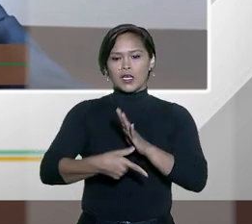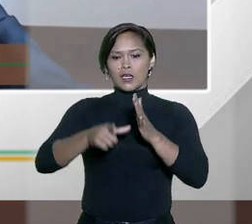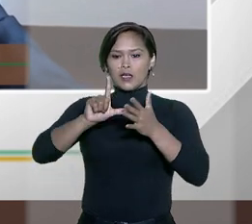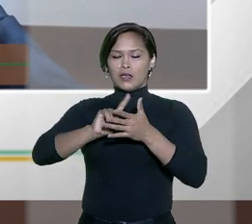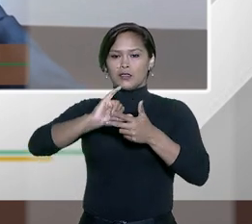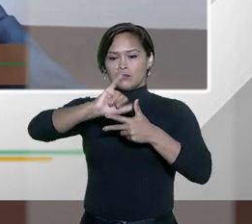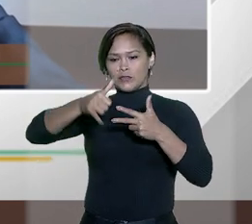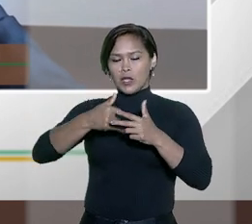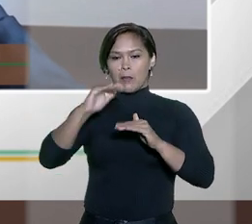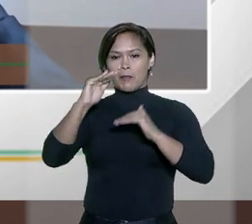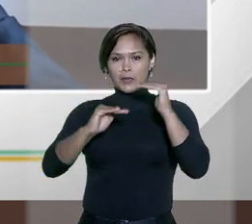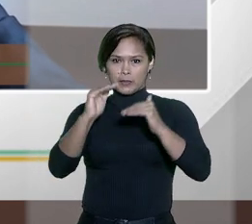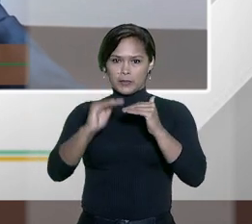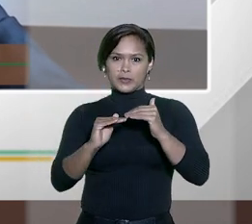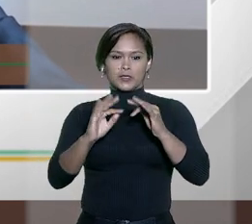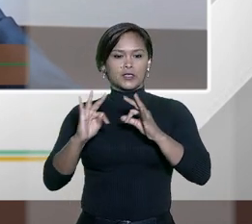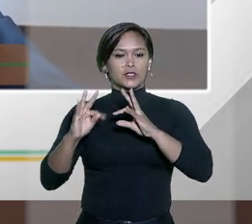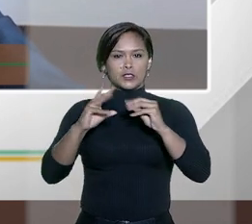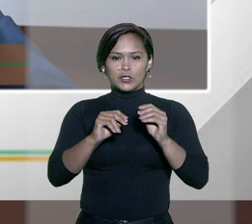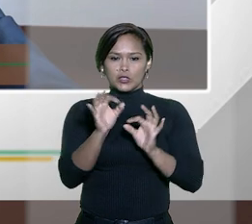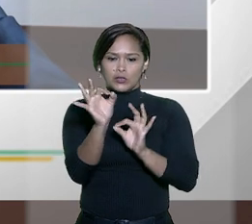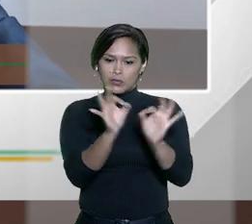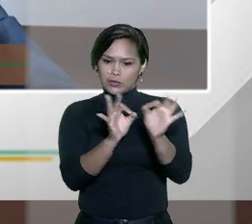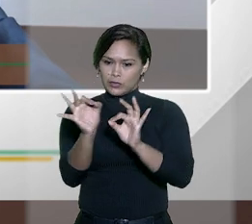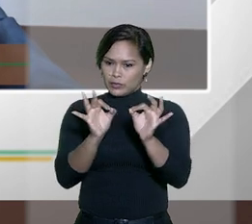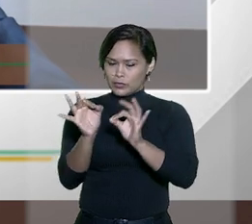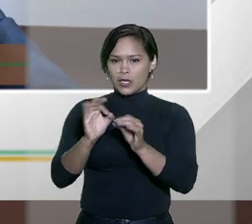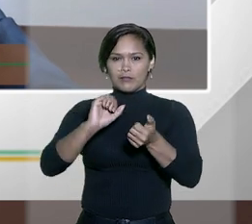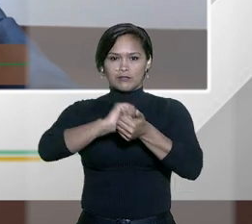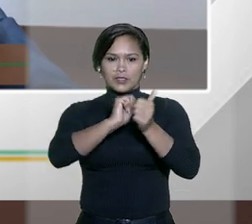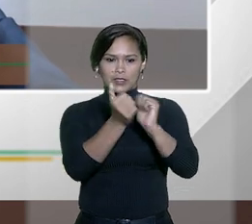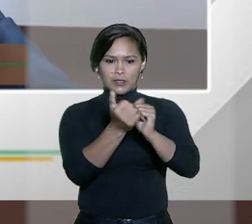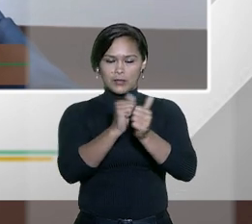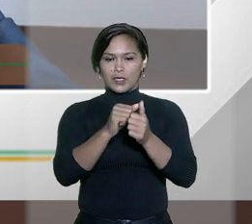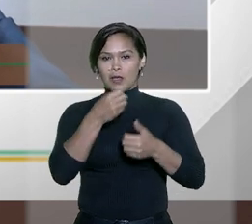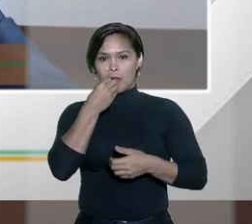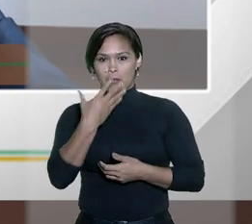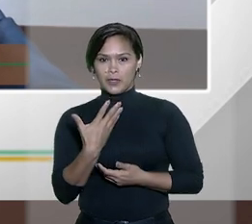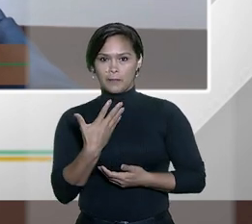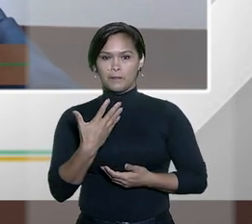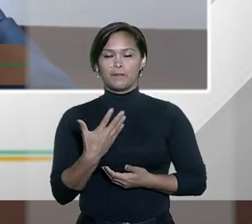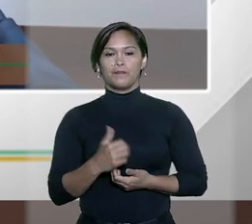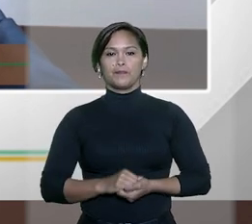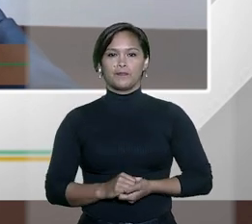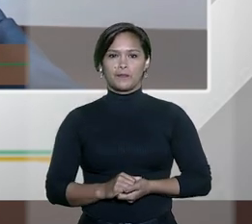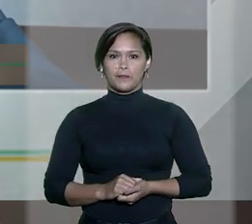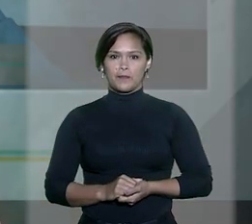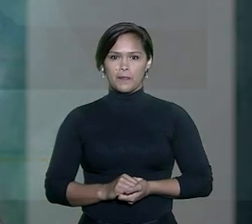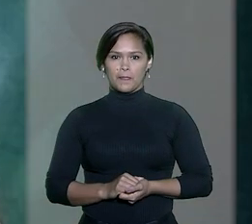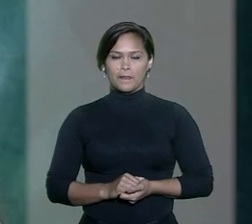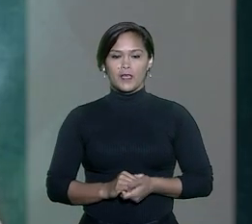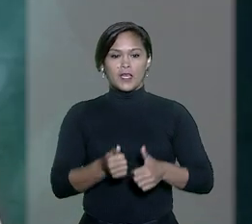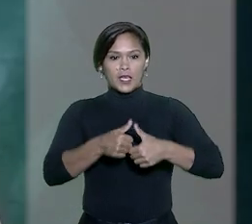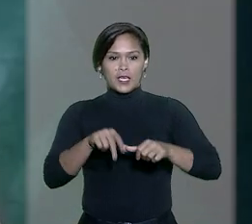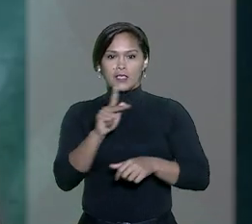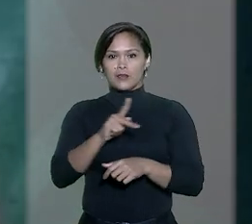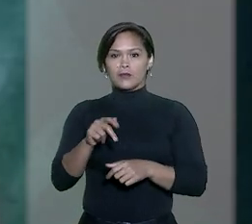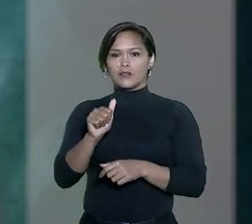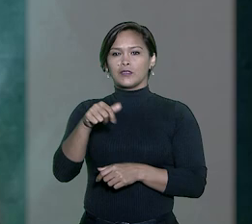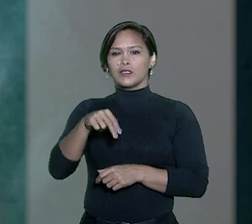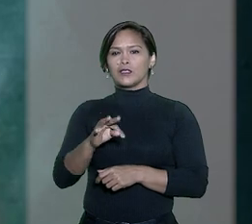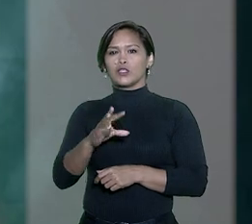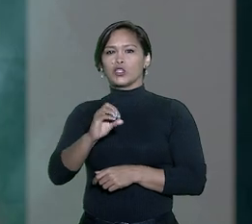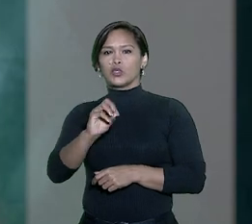antecipa proporcionalmente, então tudo segue aí um caminho bem tranquilo, né? Então seria isso, Thiago. Então, professor